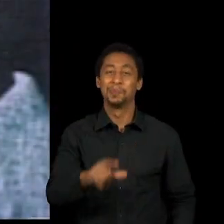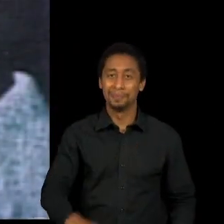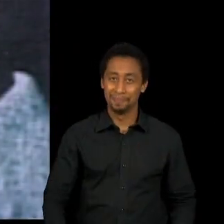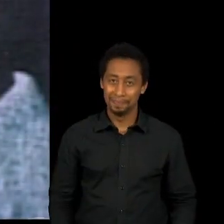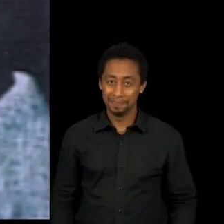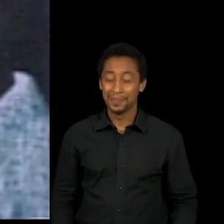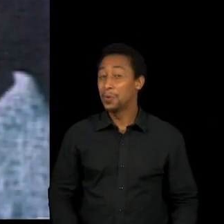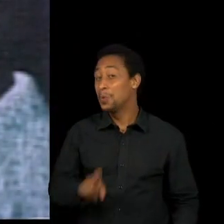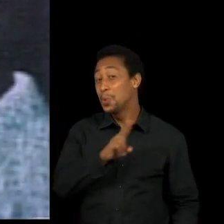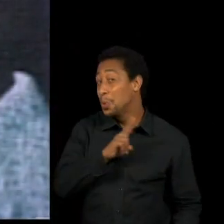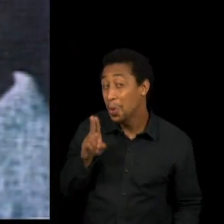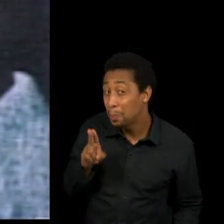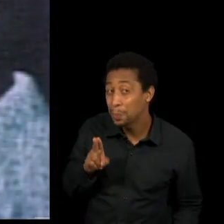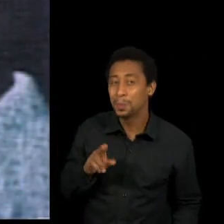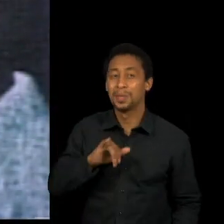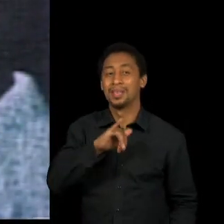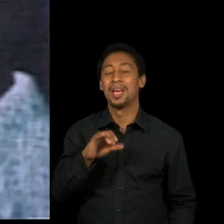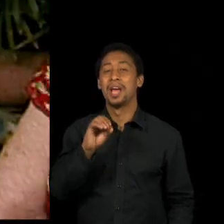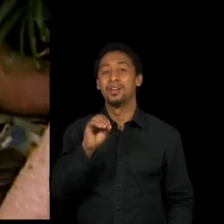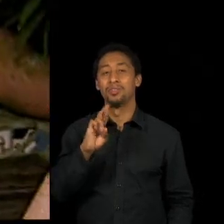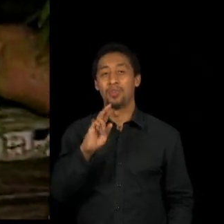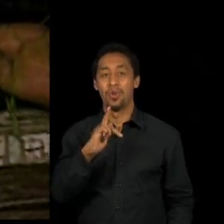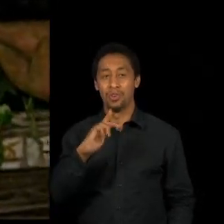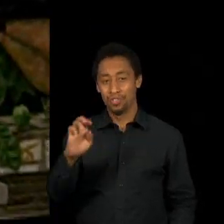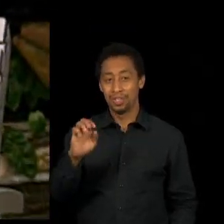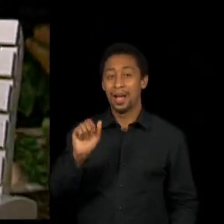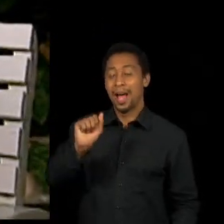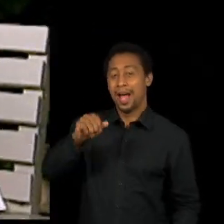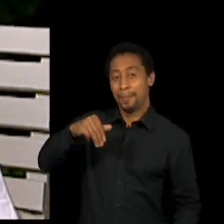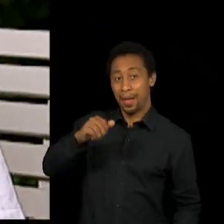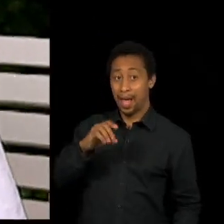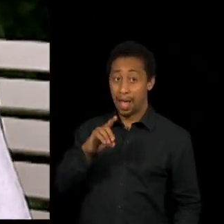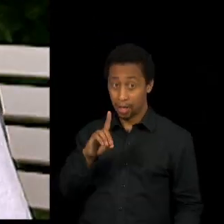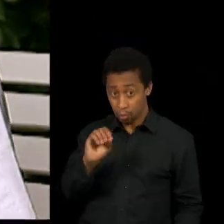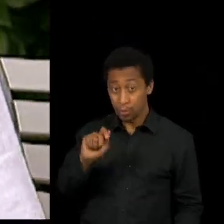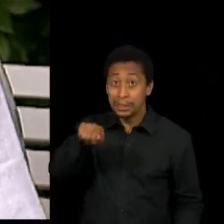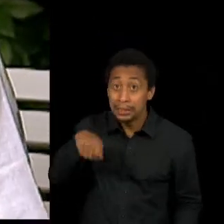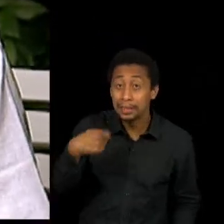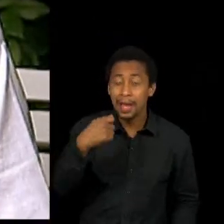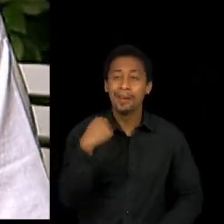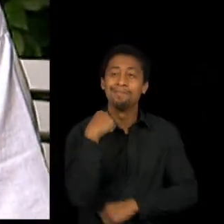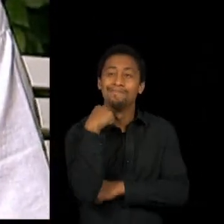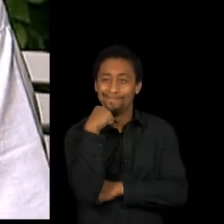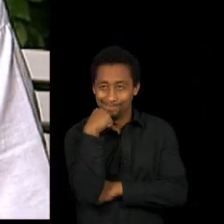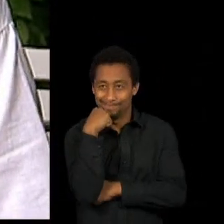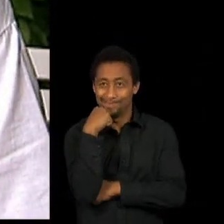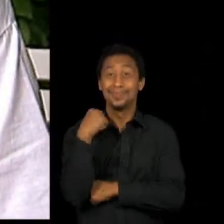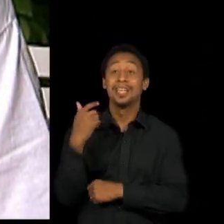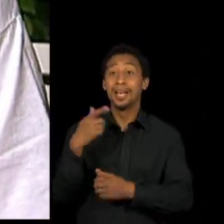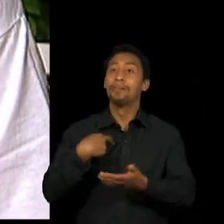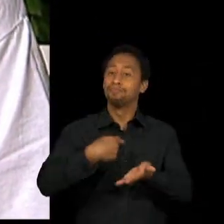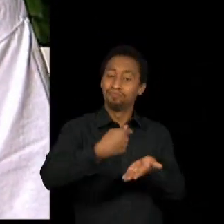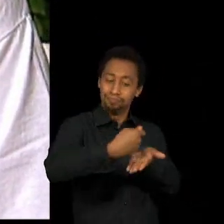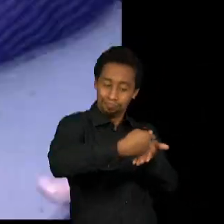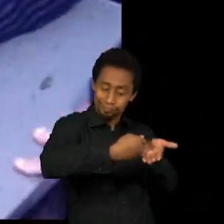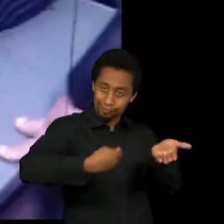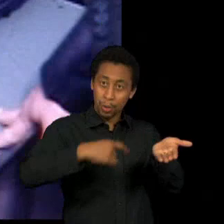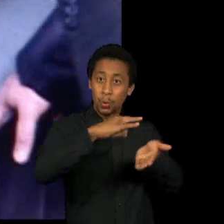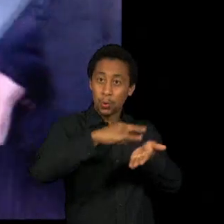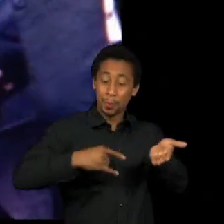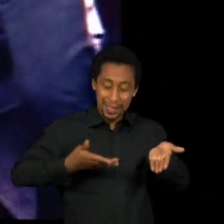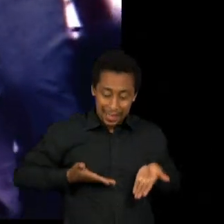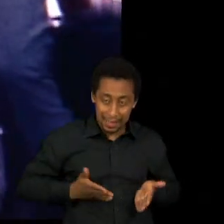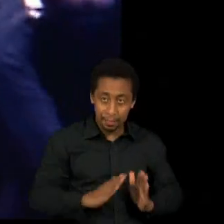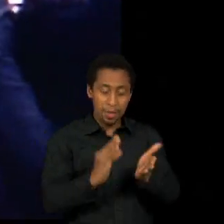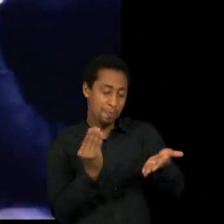Seu nome de batismo era Jorge Leal Amado de Faria. E como num destino traçado em sua certidão de nascimento, foi amado